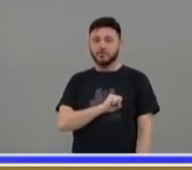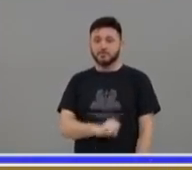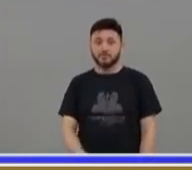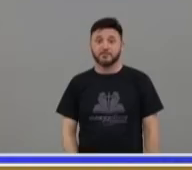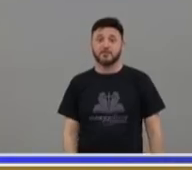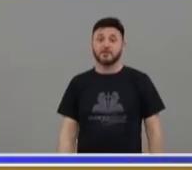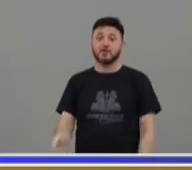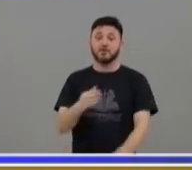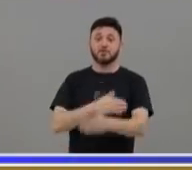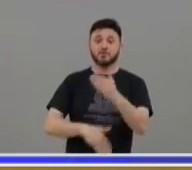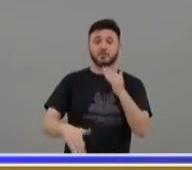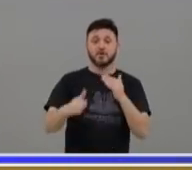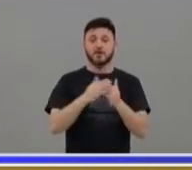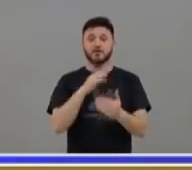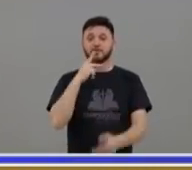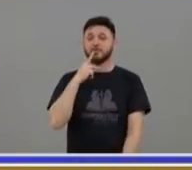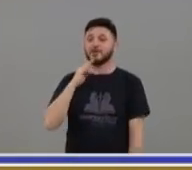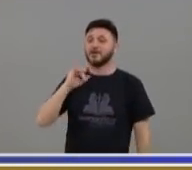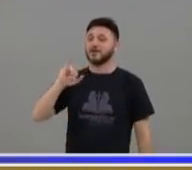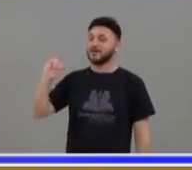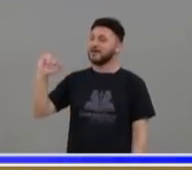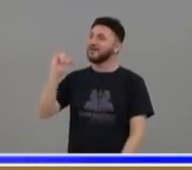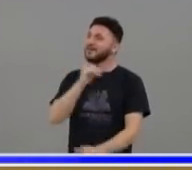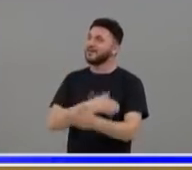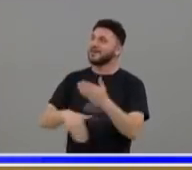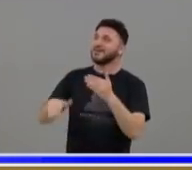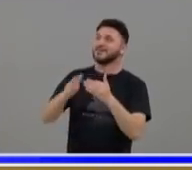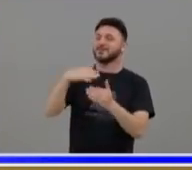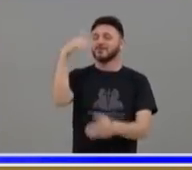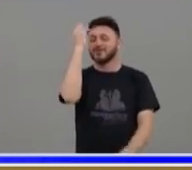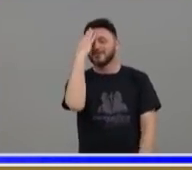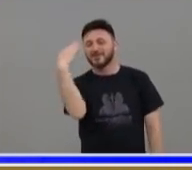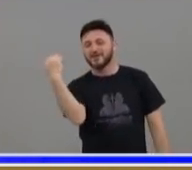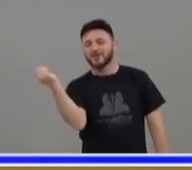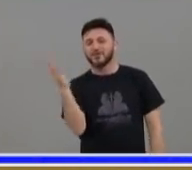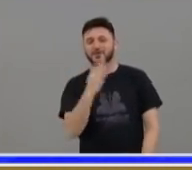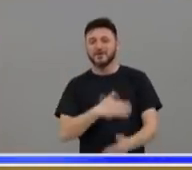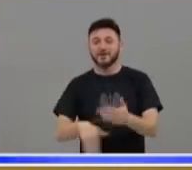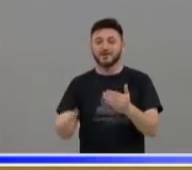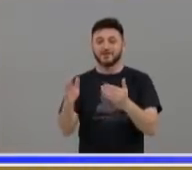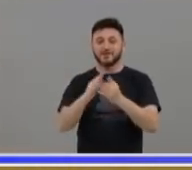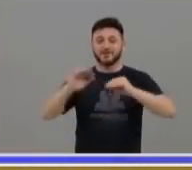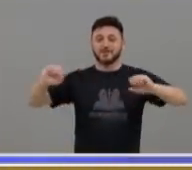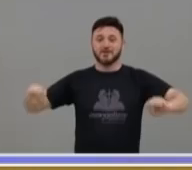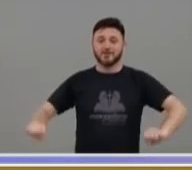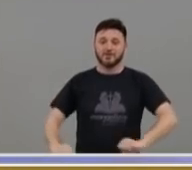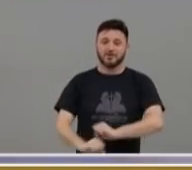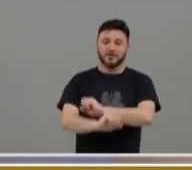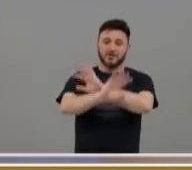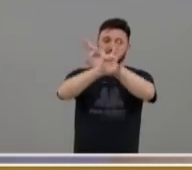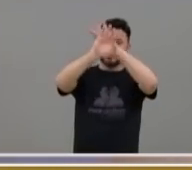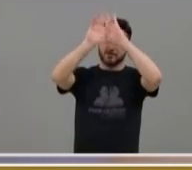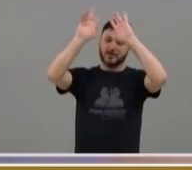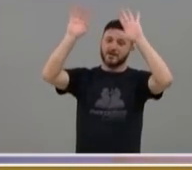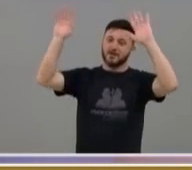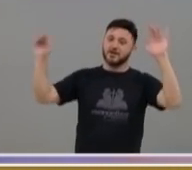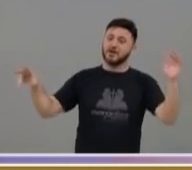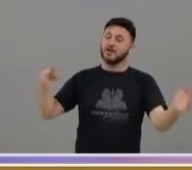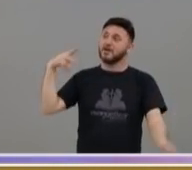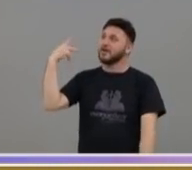E proclame: tudo é do Pai, toda honra e toda